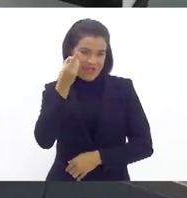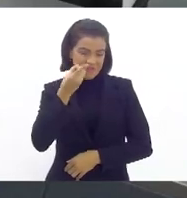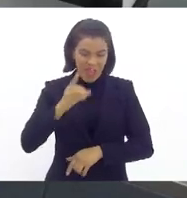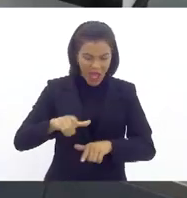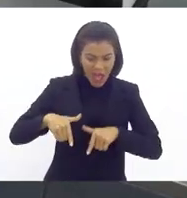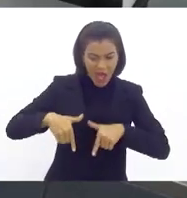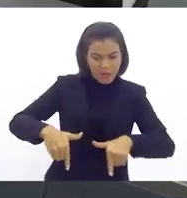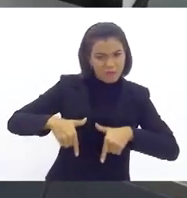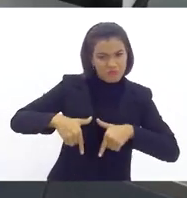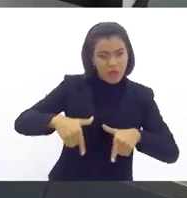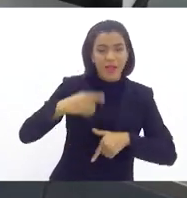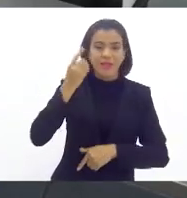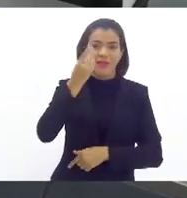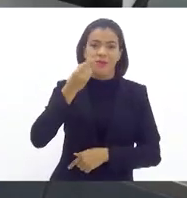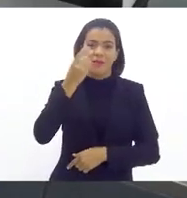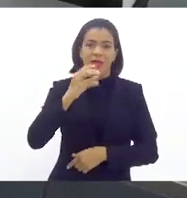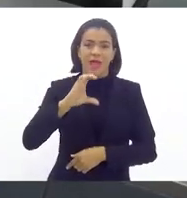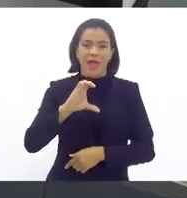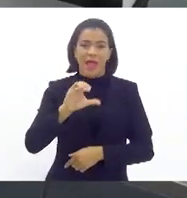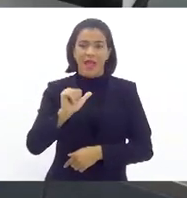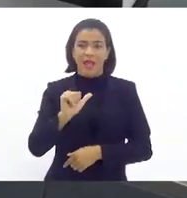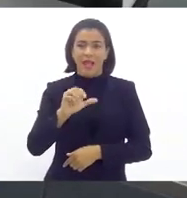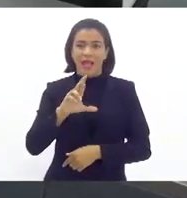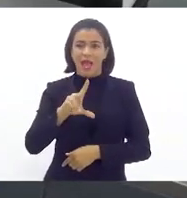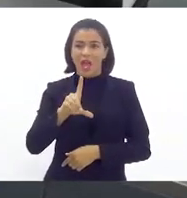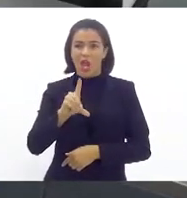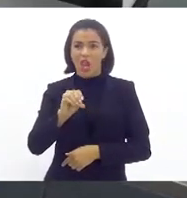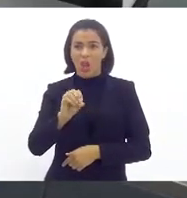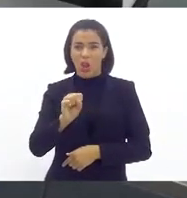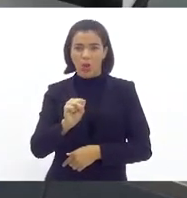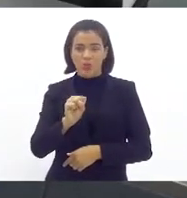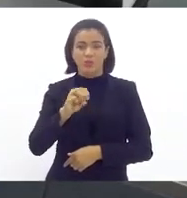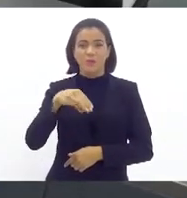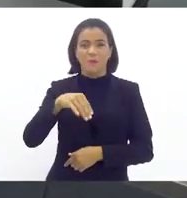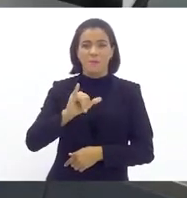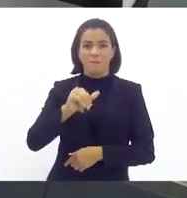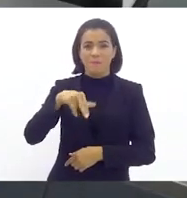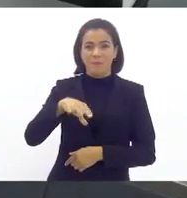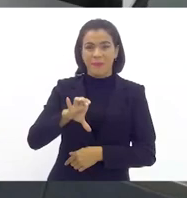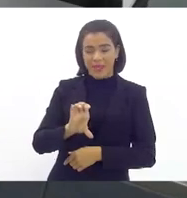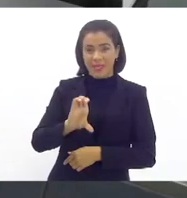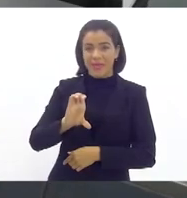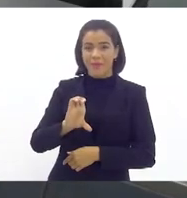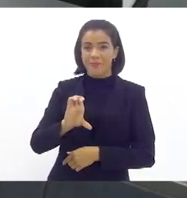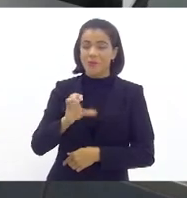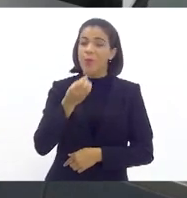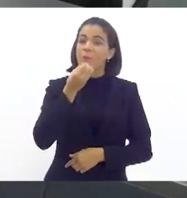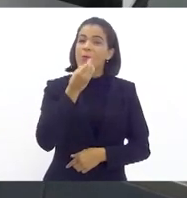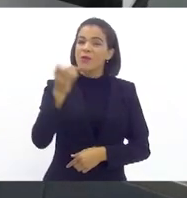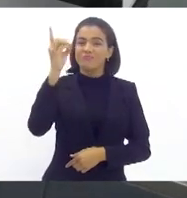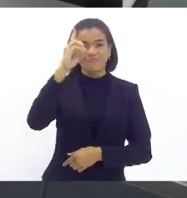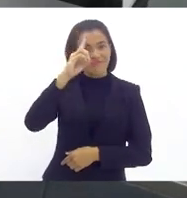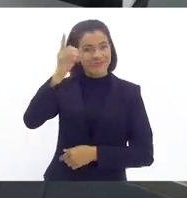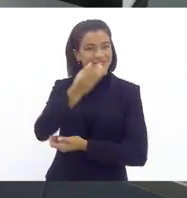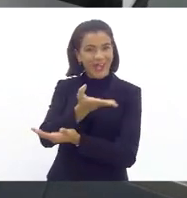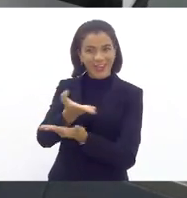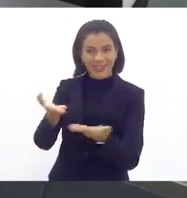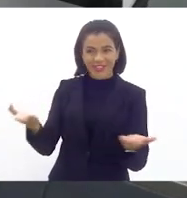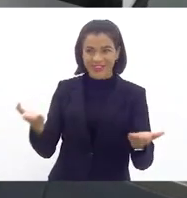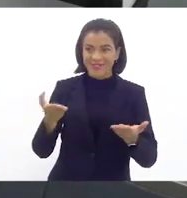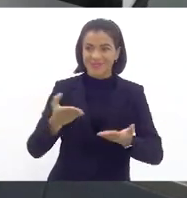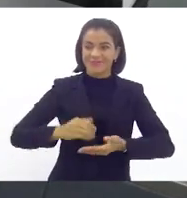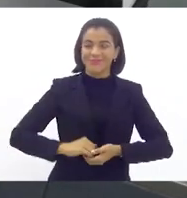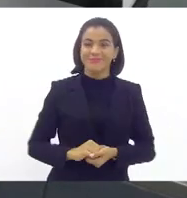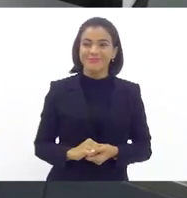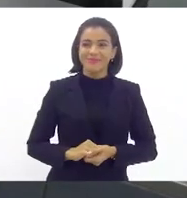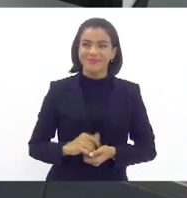atuante, deputado Carlos Mink, que está aqui também. Buenos dias a todas e todos. Vamos que vamos. O